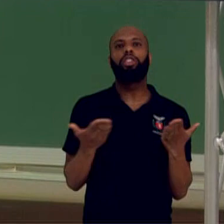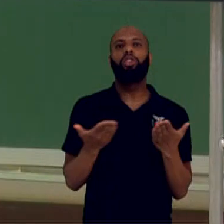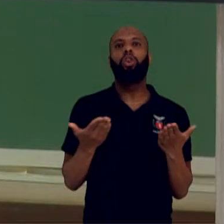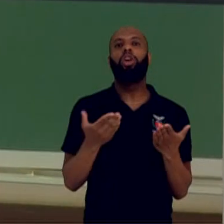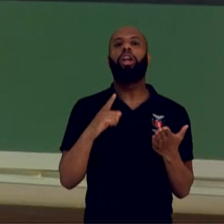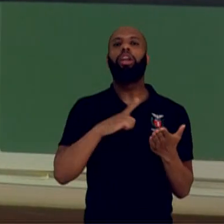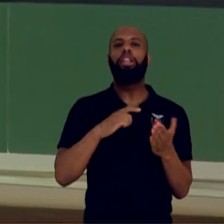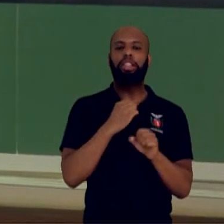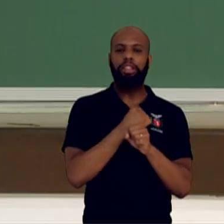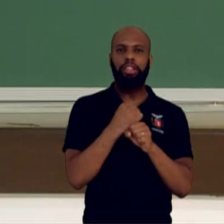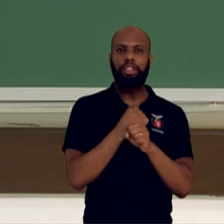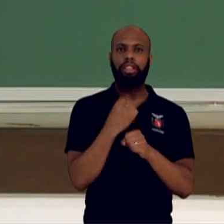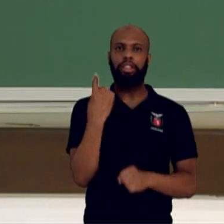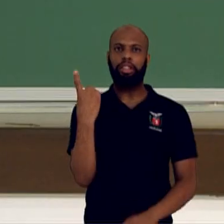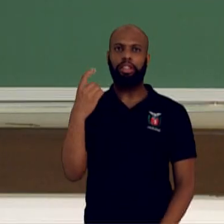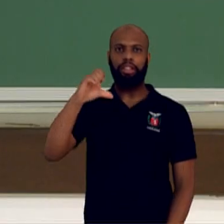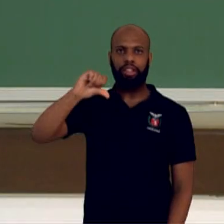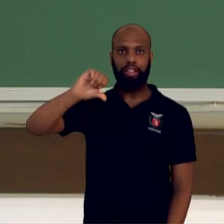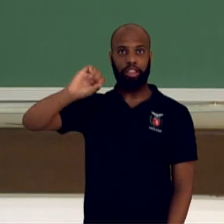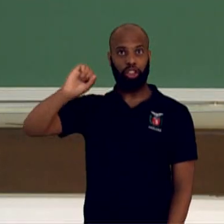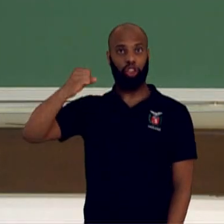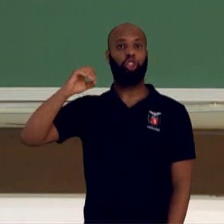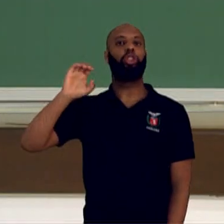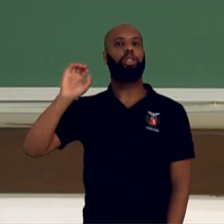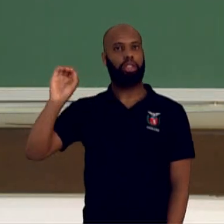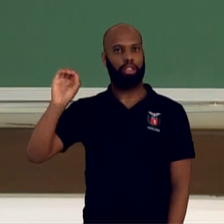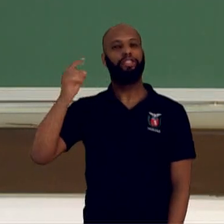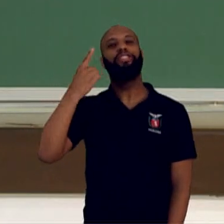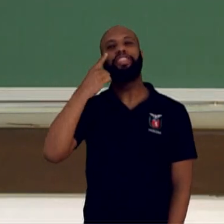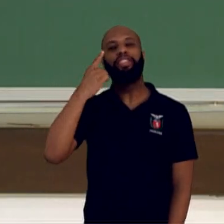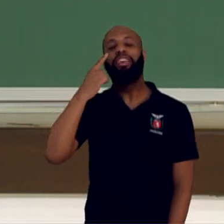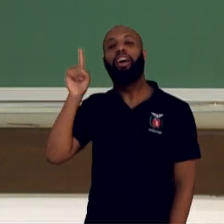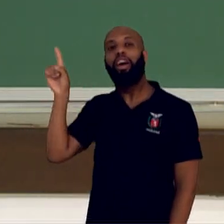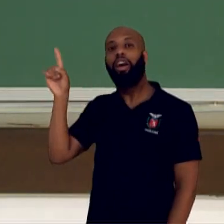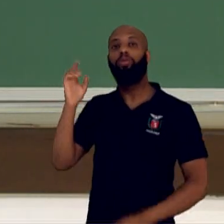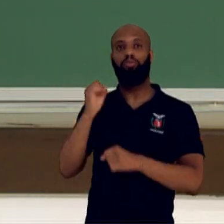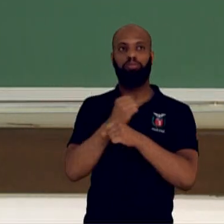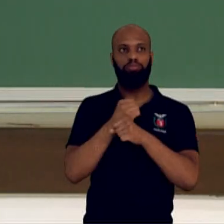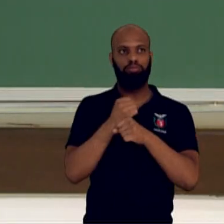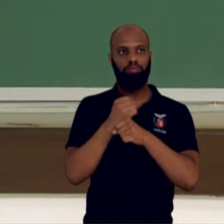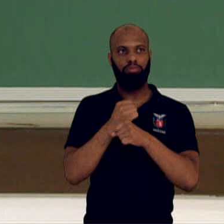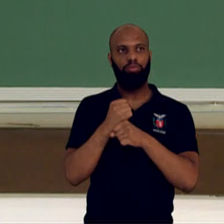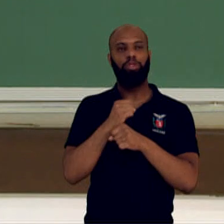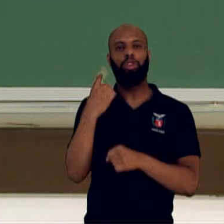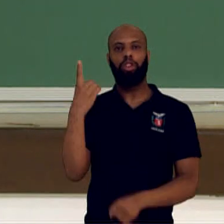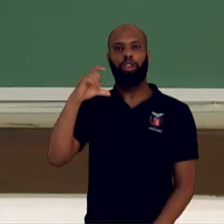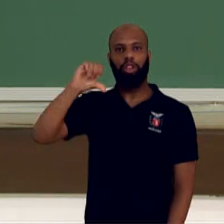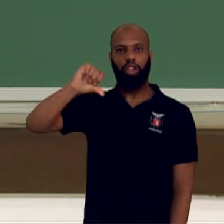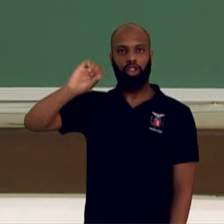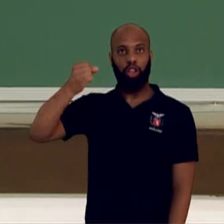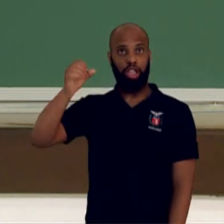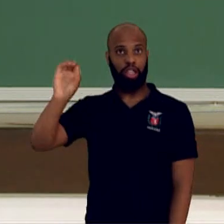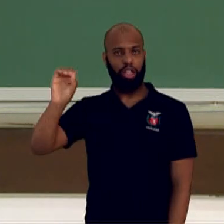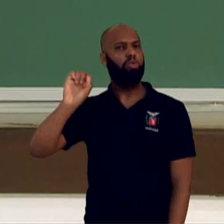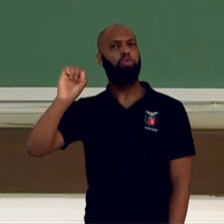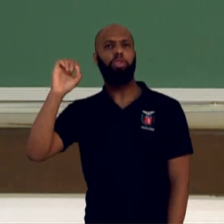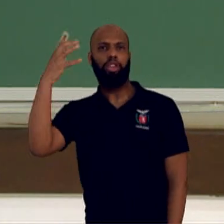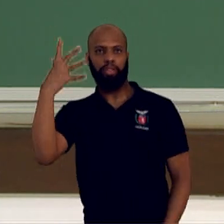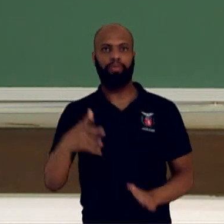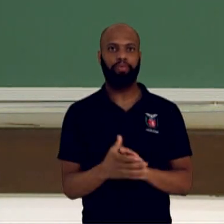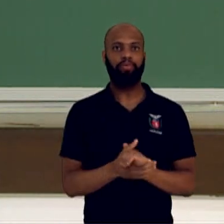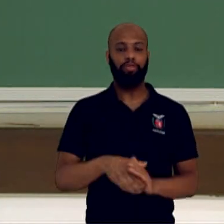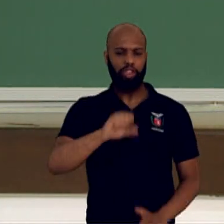chegar nos anos 80. Olha só, chegando nos anos 80. O que aconteceu nos anos 80? O